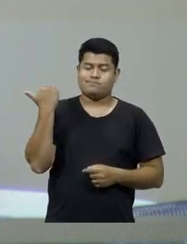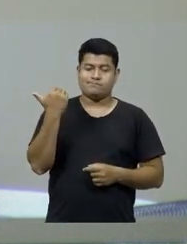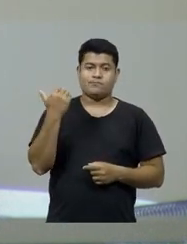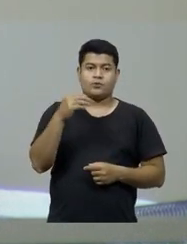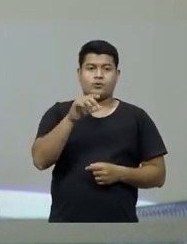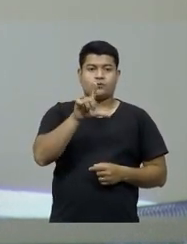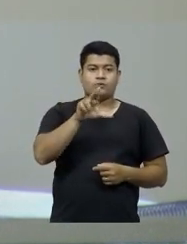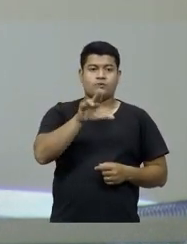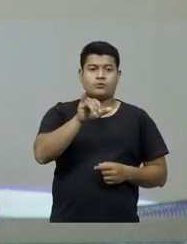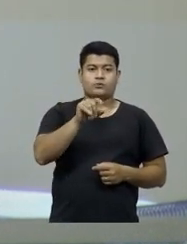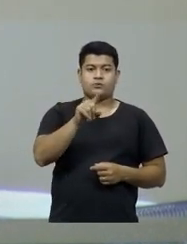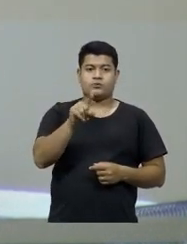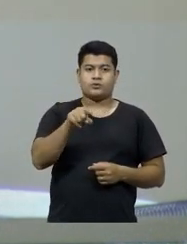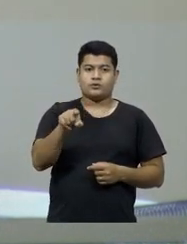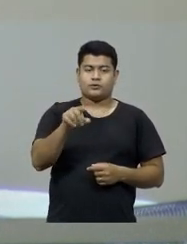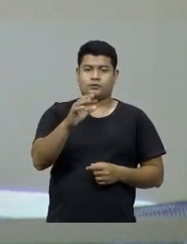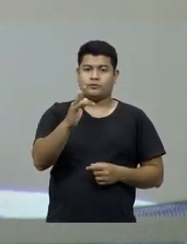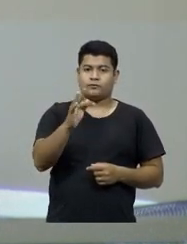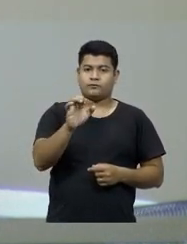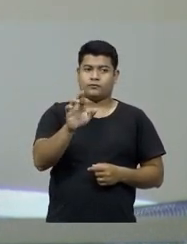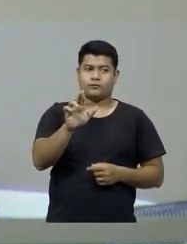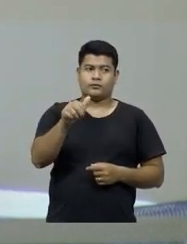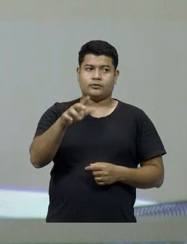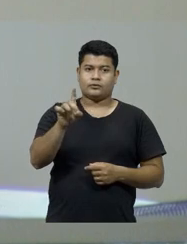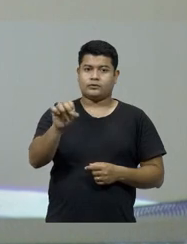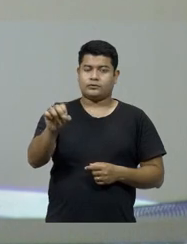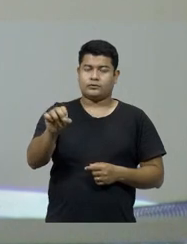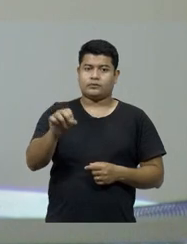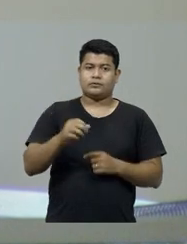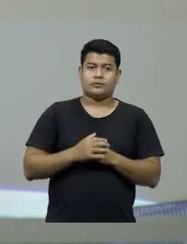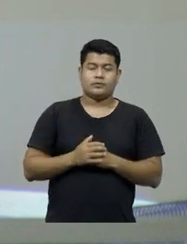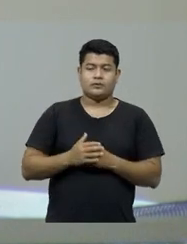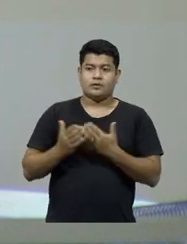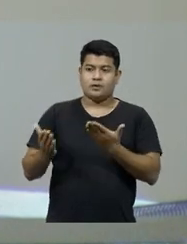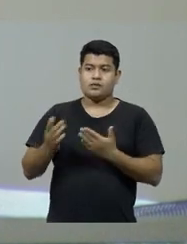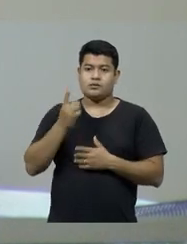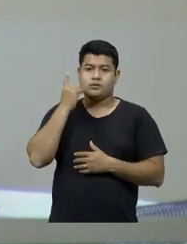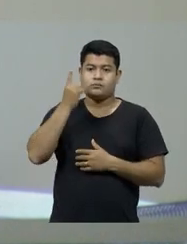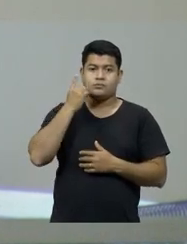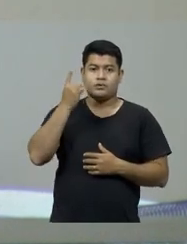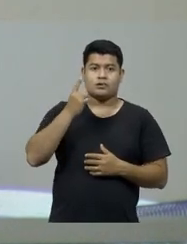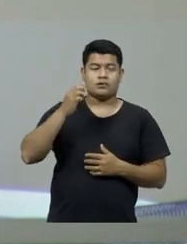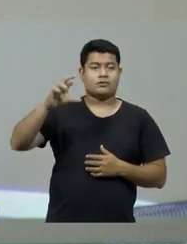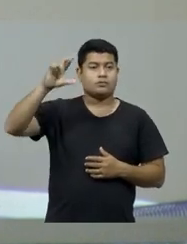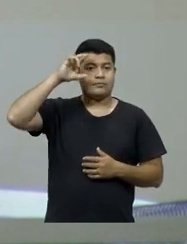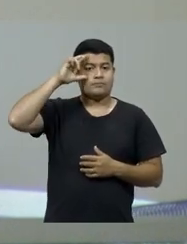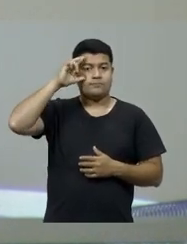o deputado Alba pediu para